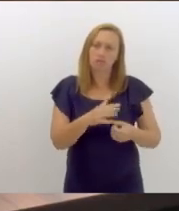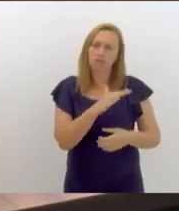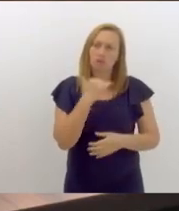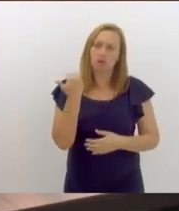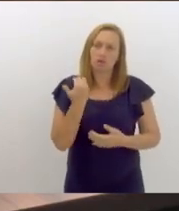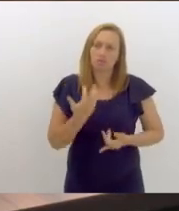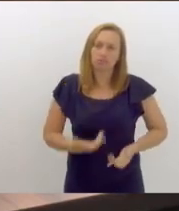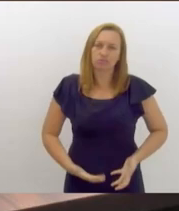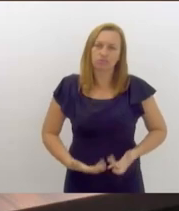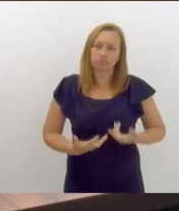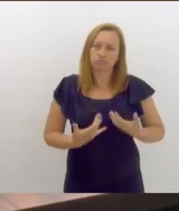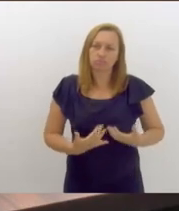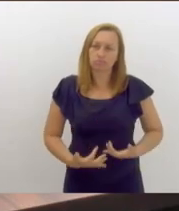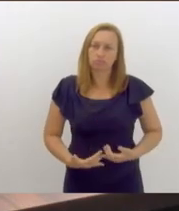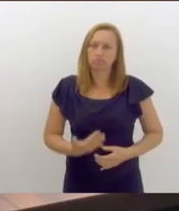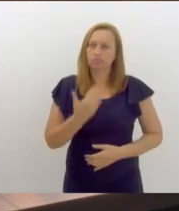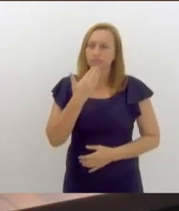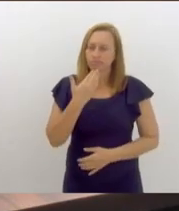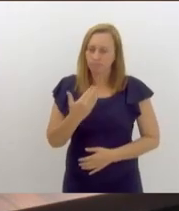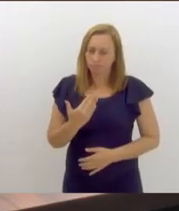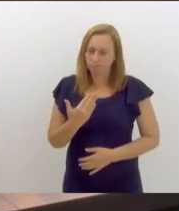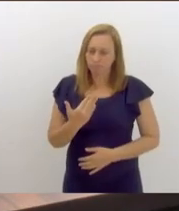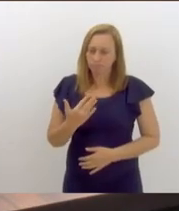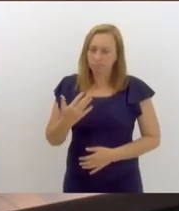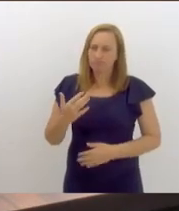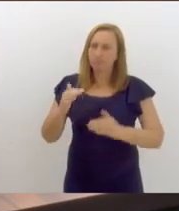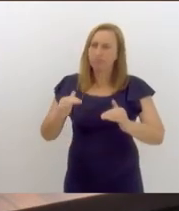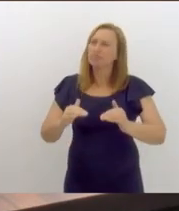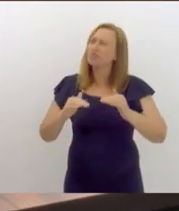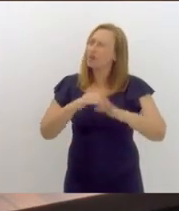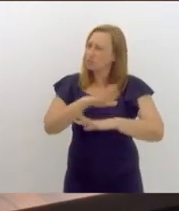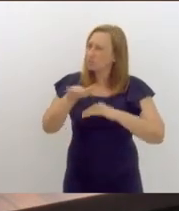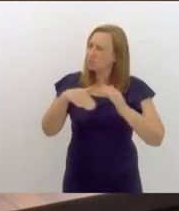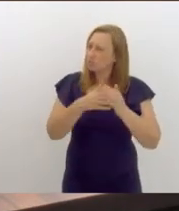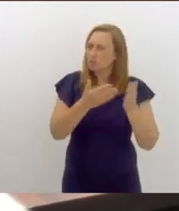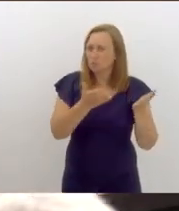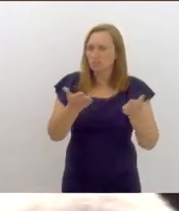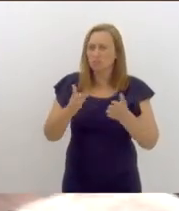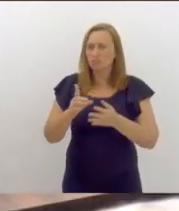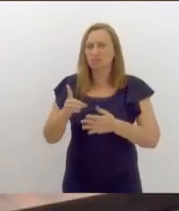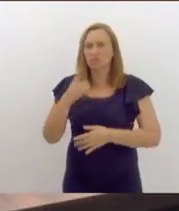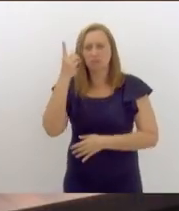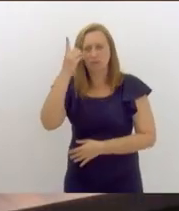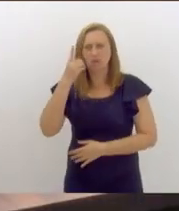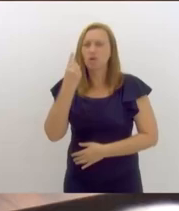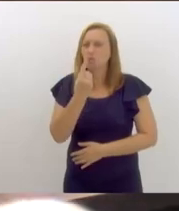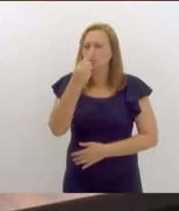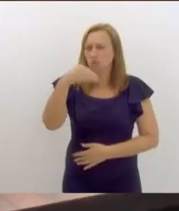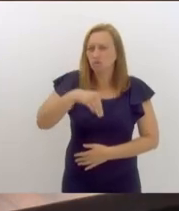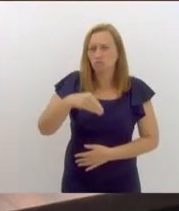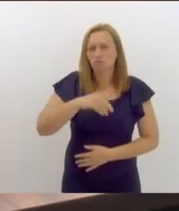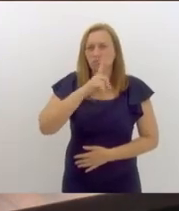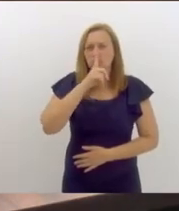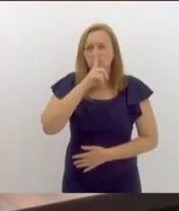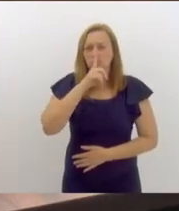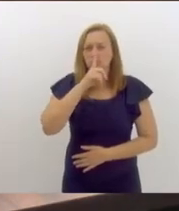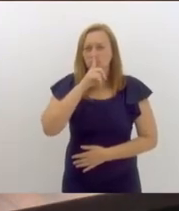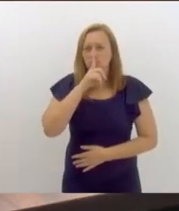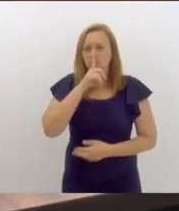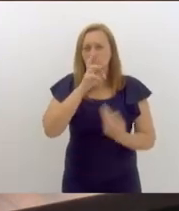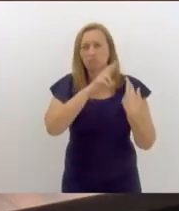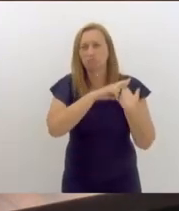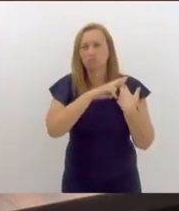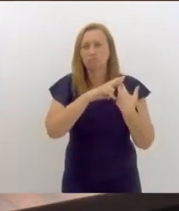Então gostaria de pedir a vossa excelência e a todos os deputados todos os presentes façamos um minuto de silêncio e respeito